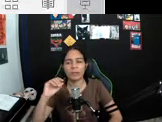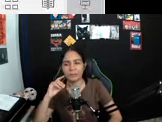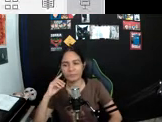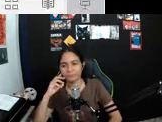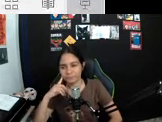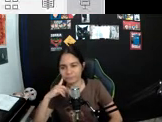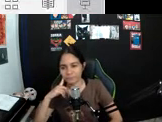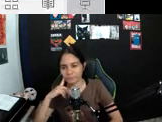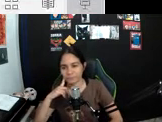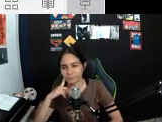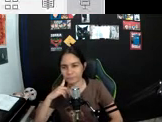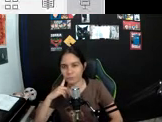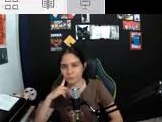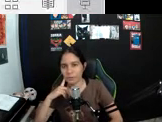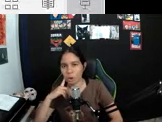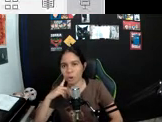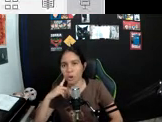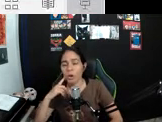doutora fulana.